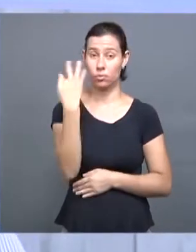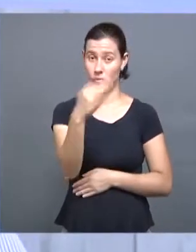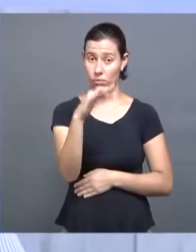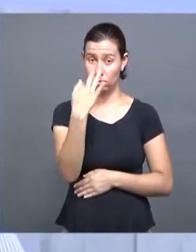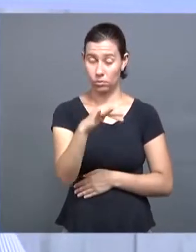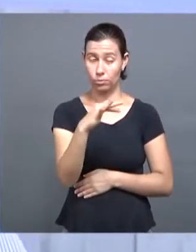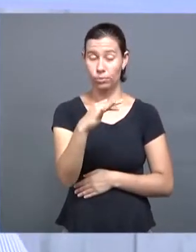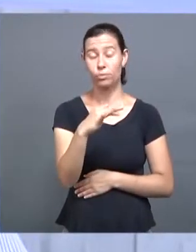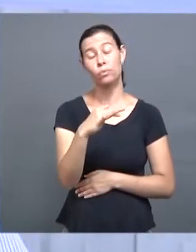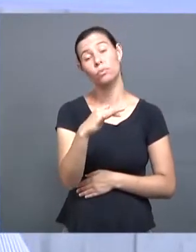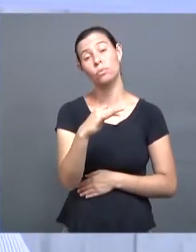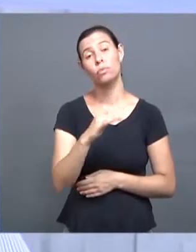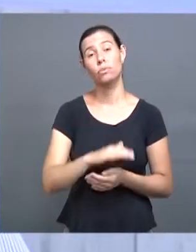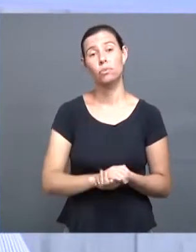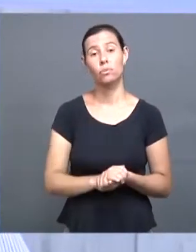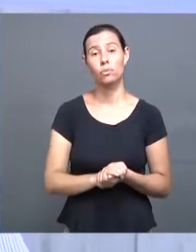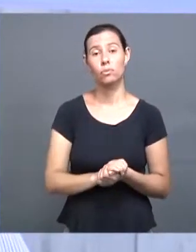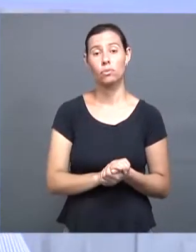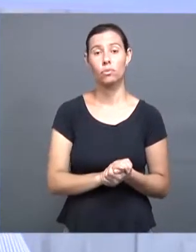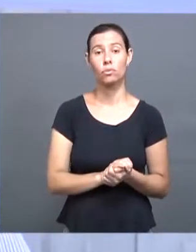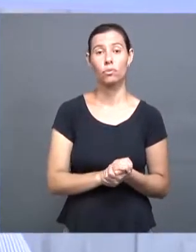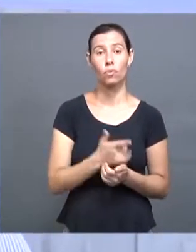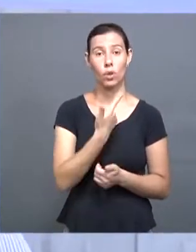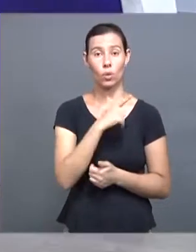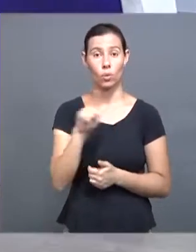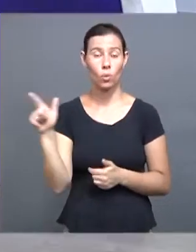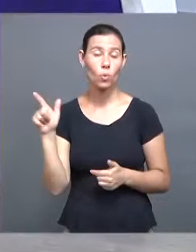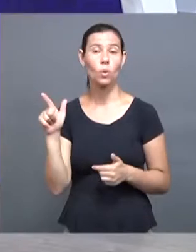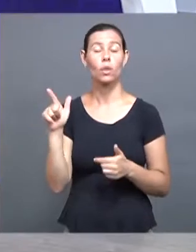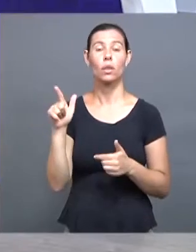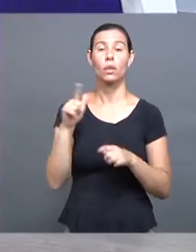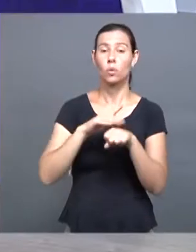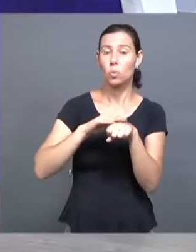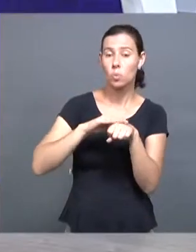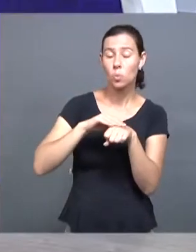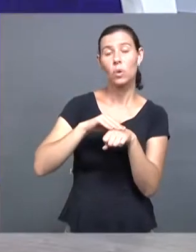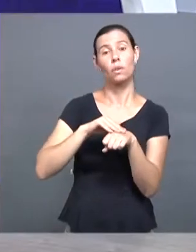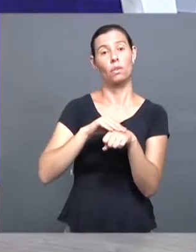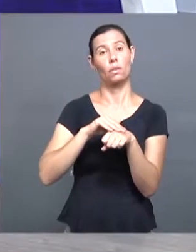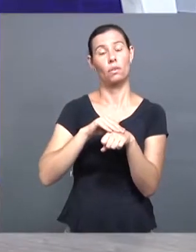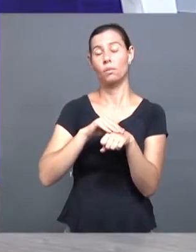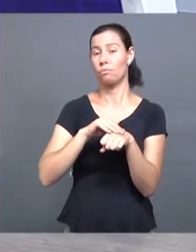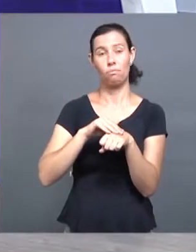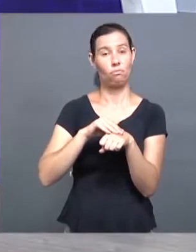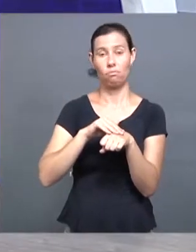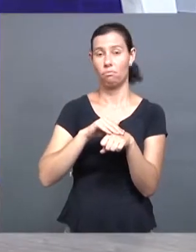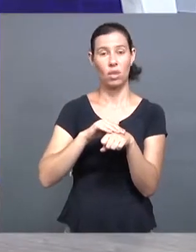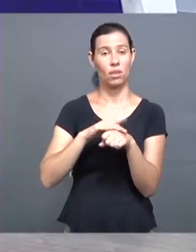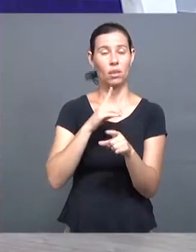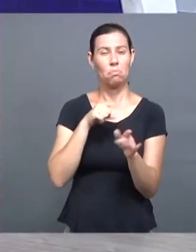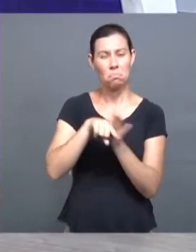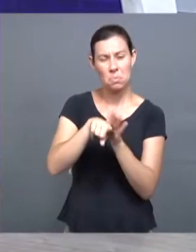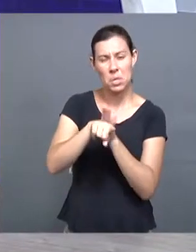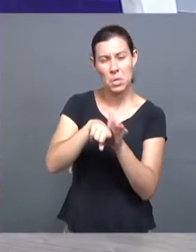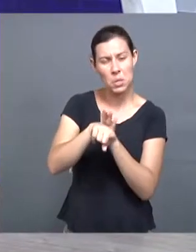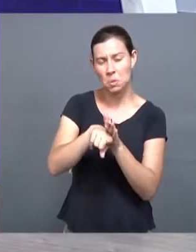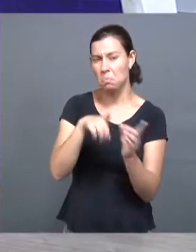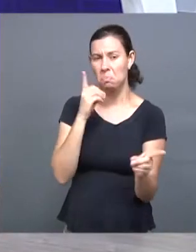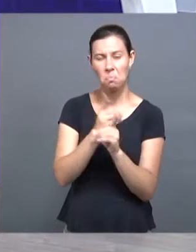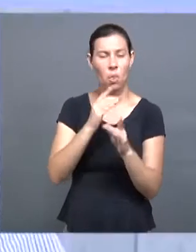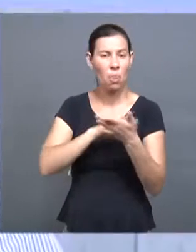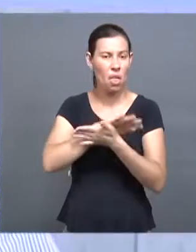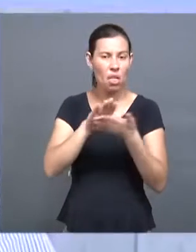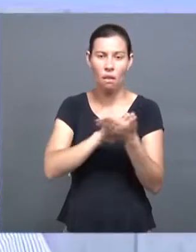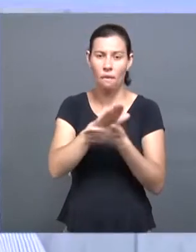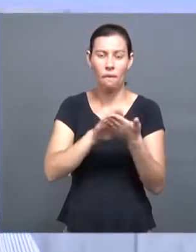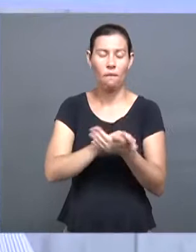enxaqueca, naturalmente não tem nenhuma doença subjacente, ou seja, quando você investiga o paciente, não acha nada em tomografia,